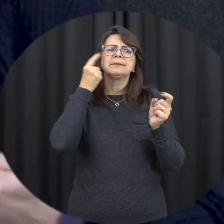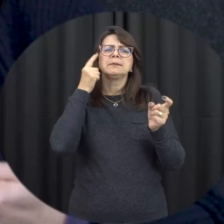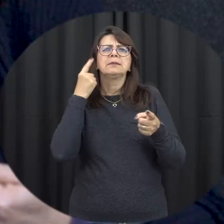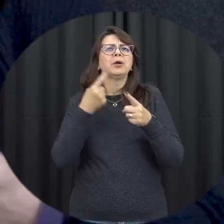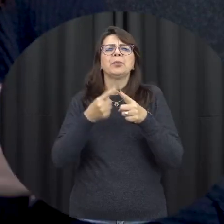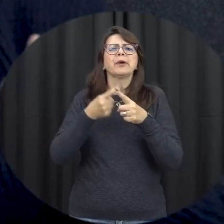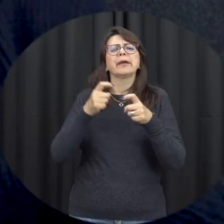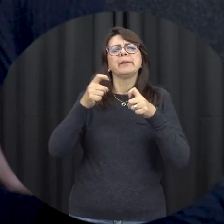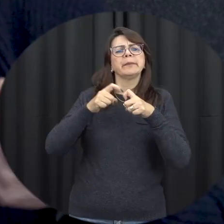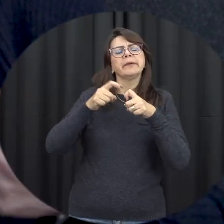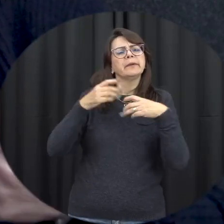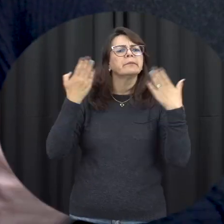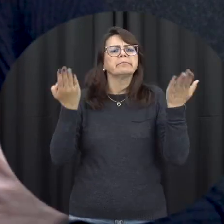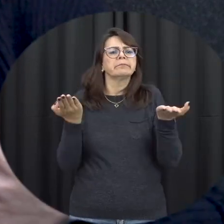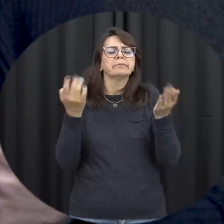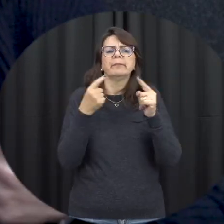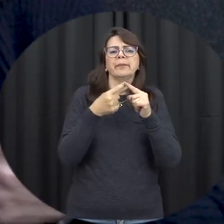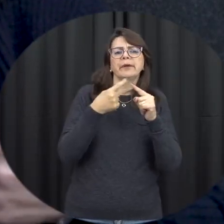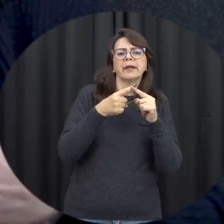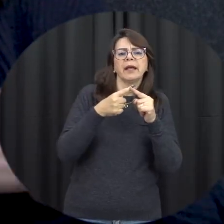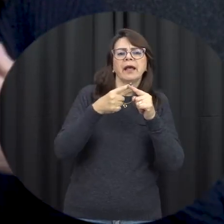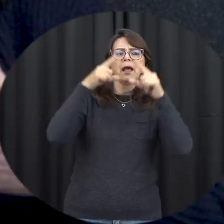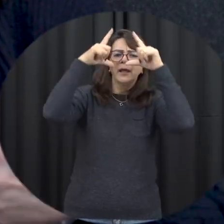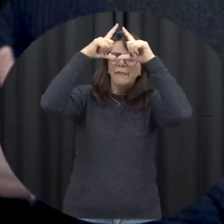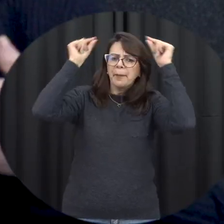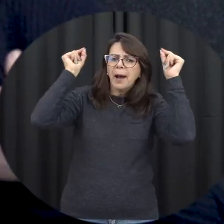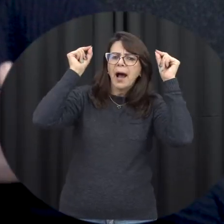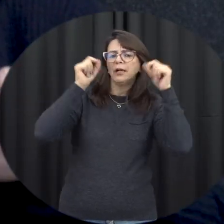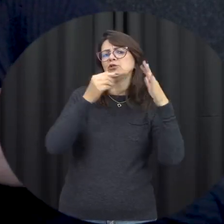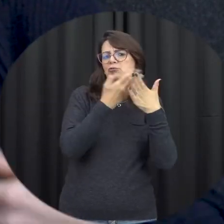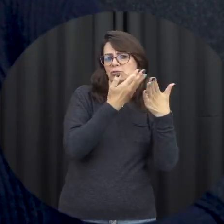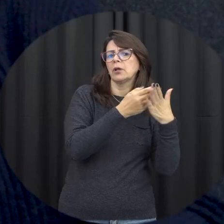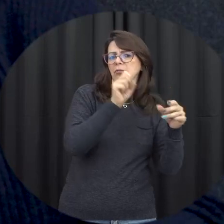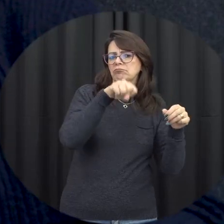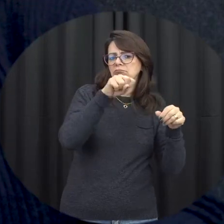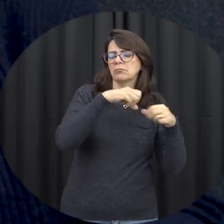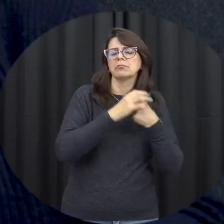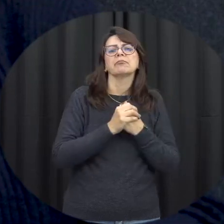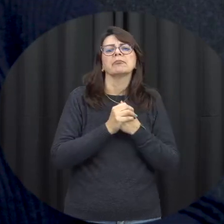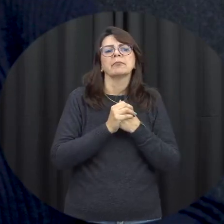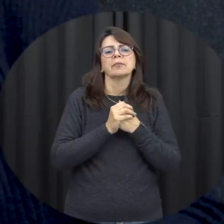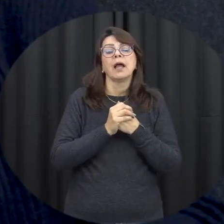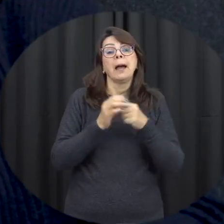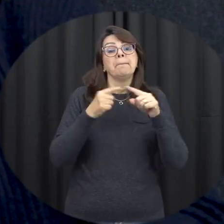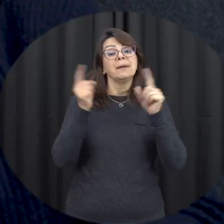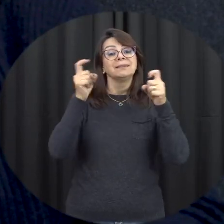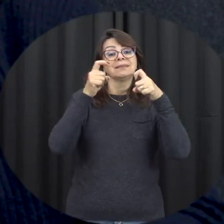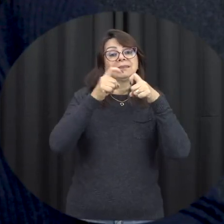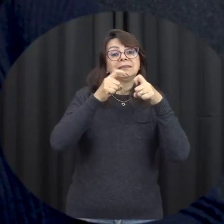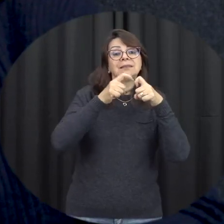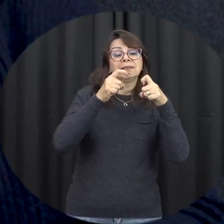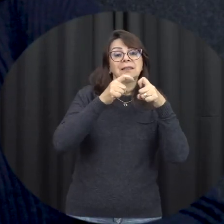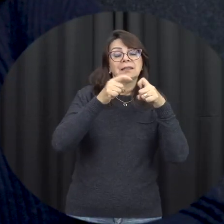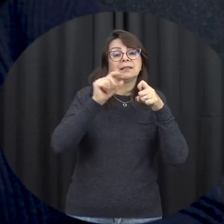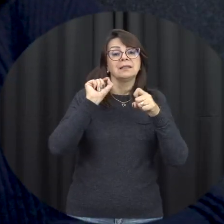eu penso assim, por que eu queria fazer medicina? Porque a enfermagem, porque eu acabei fazendo enfermagem, e a